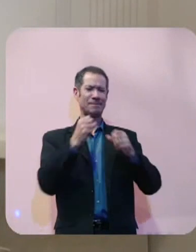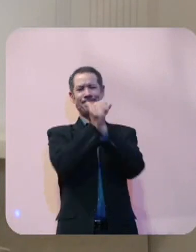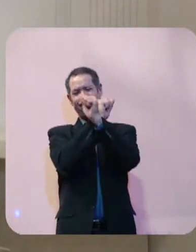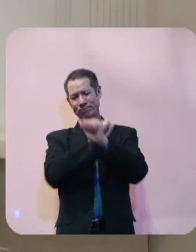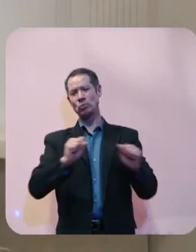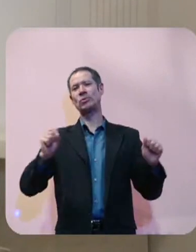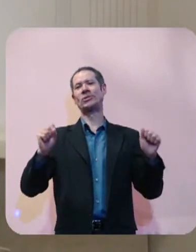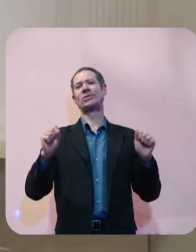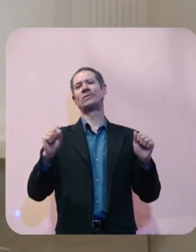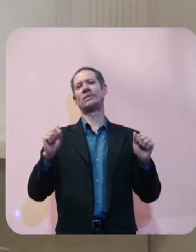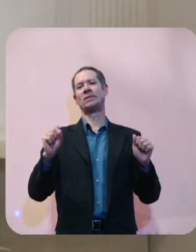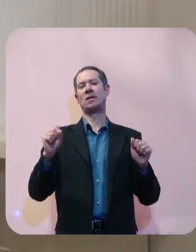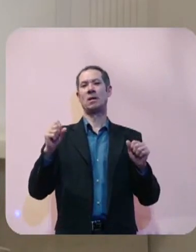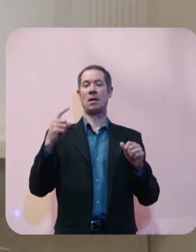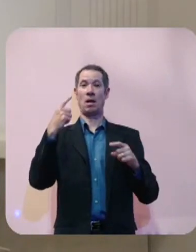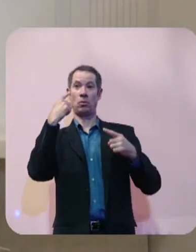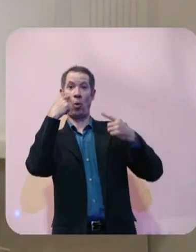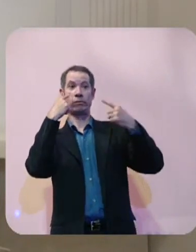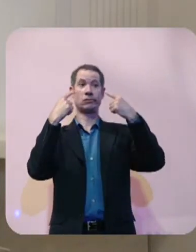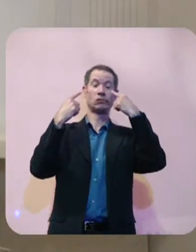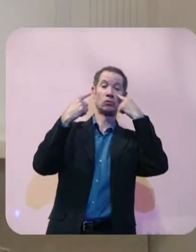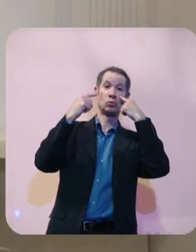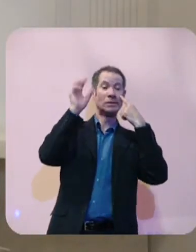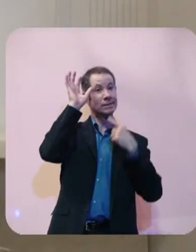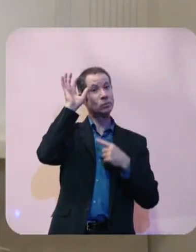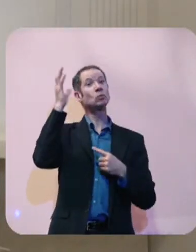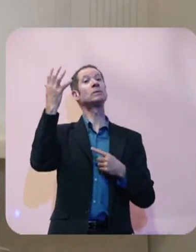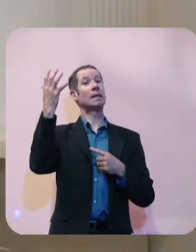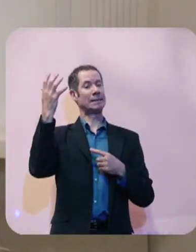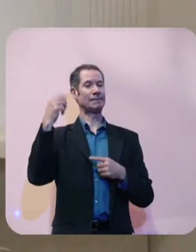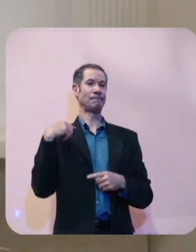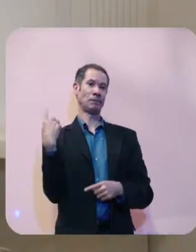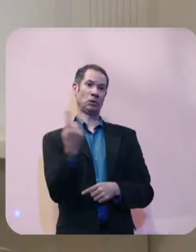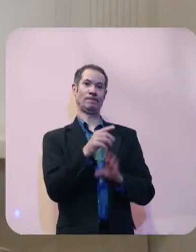impossíveis aos nossos olhos acontecem